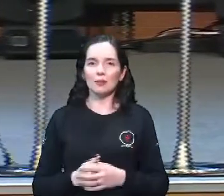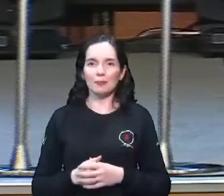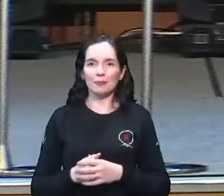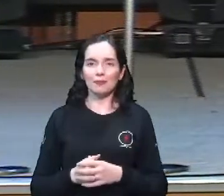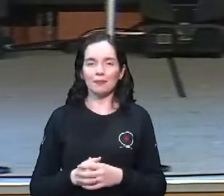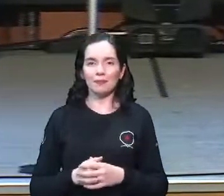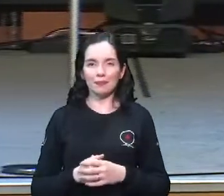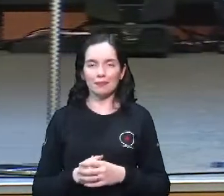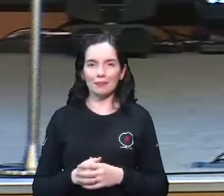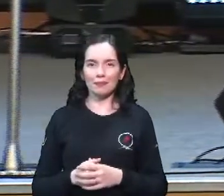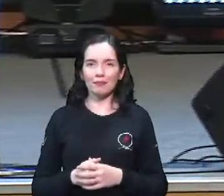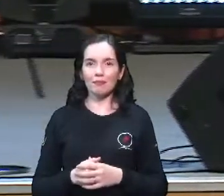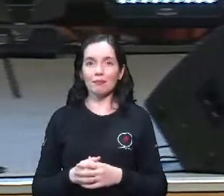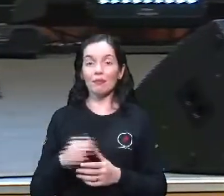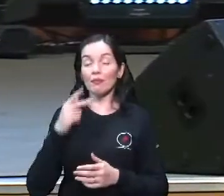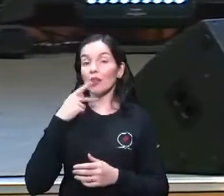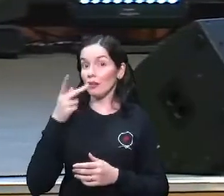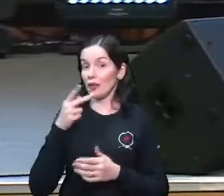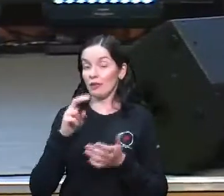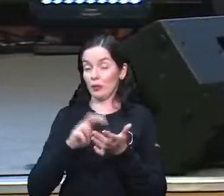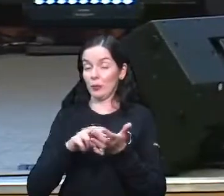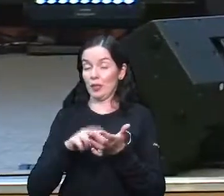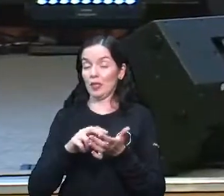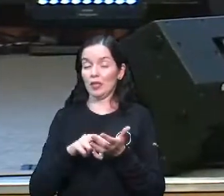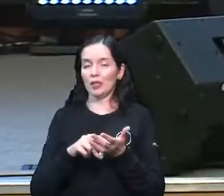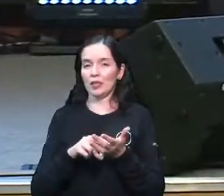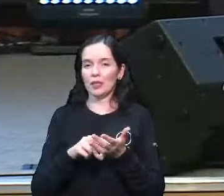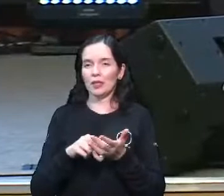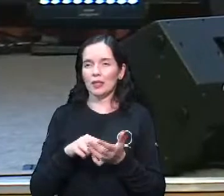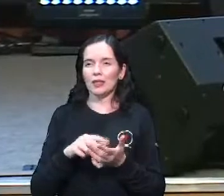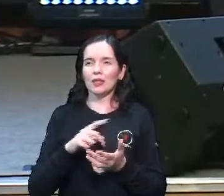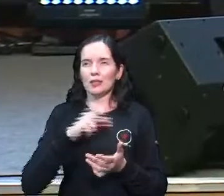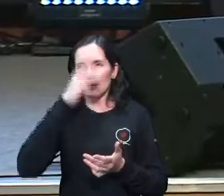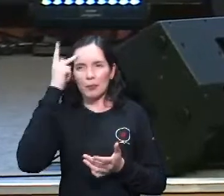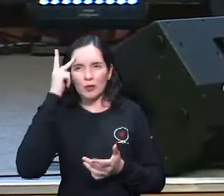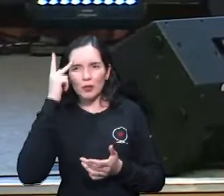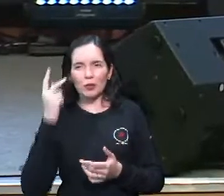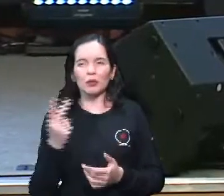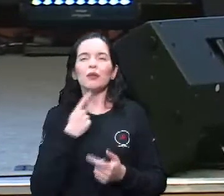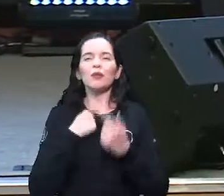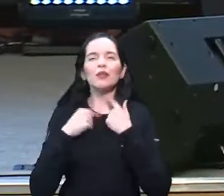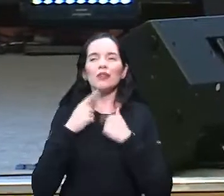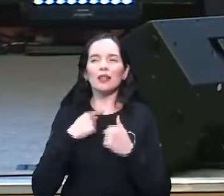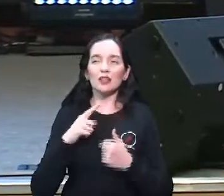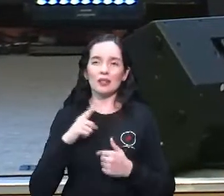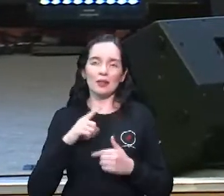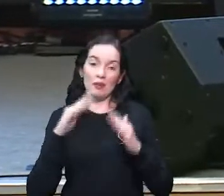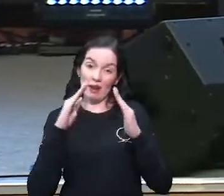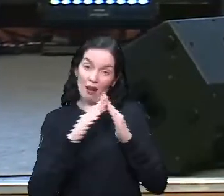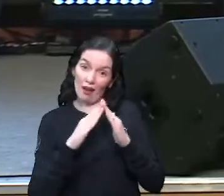Irmão, eu falava aqui pela manhã, tem gente que o único desejo dela é ter um carro, uma casa e ir para Cabo Frio.